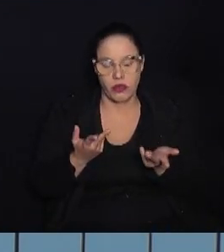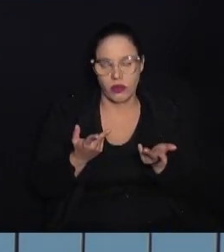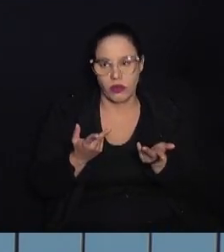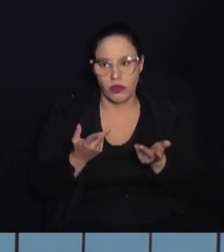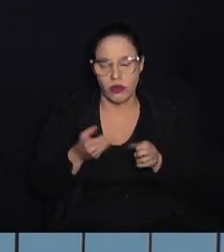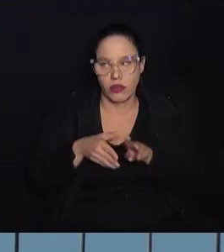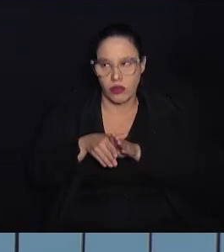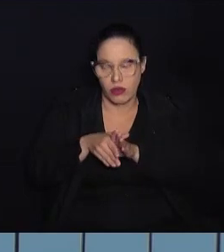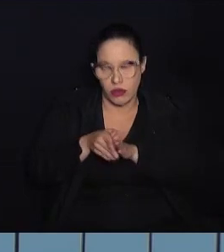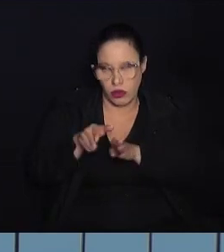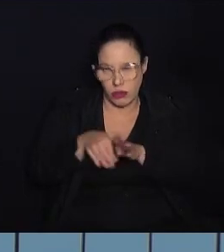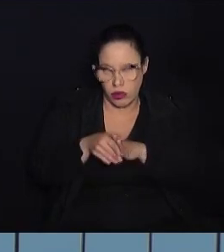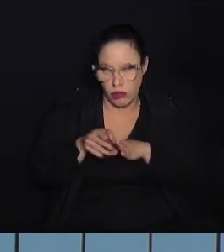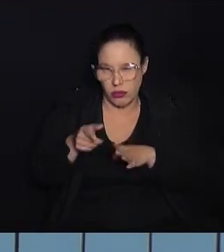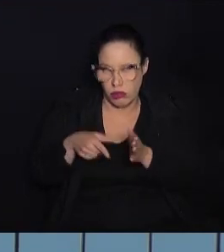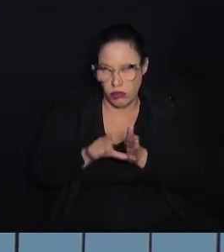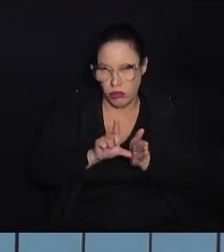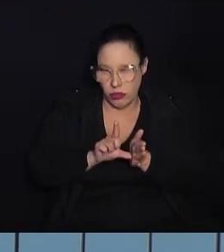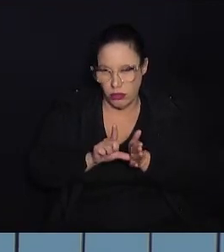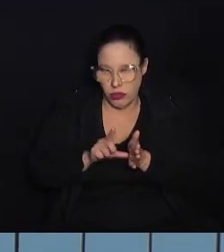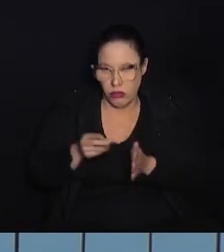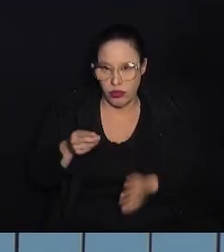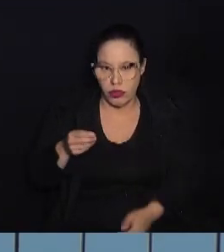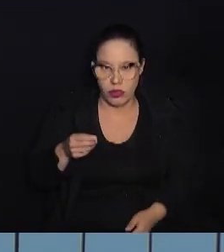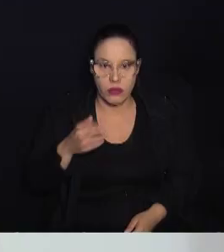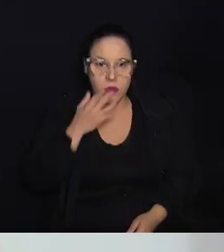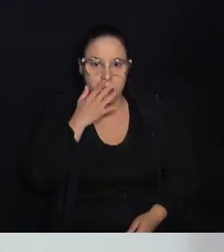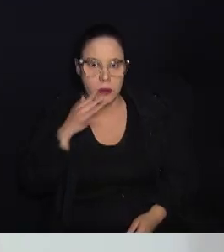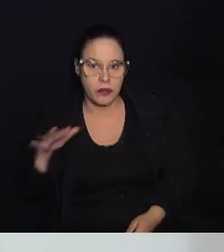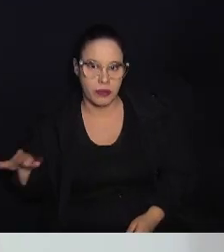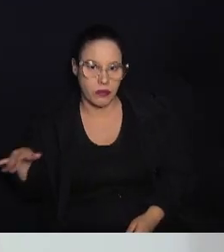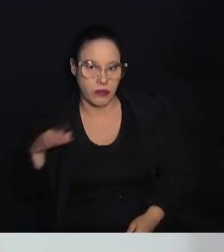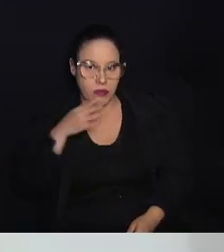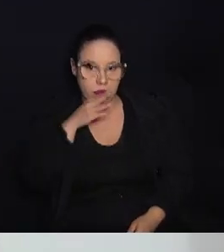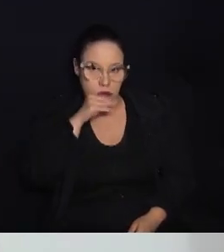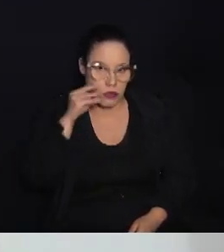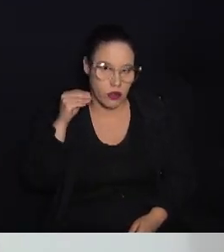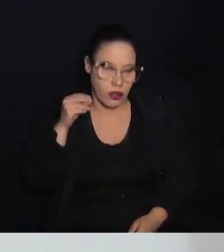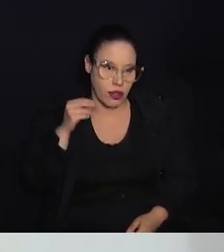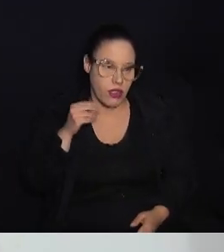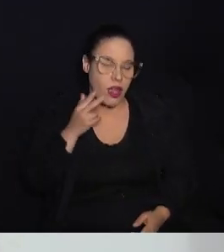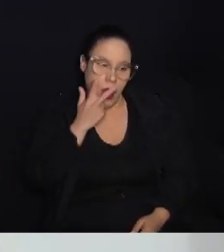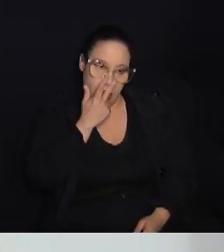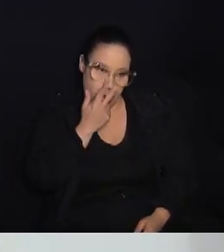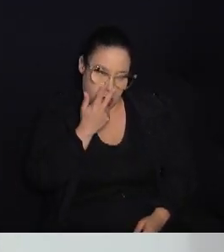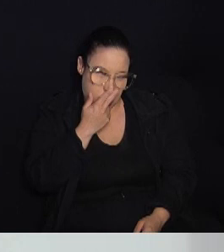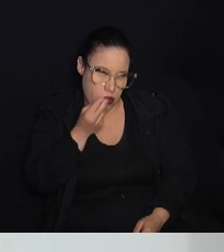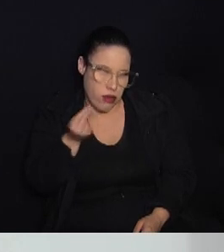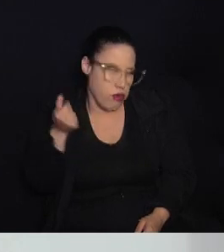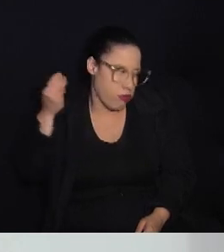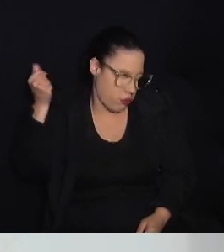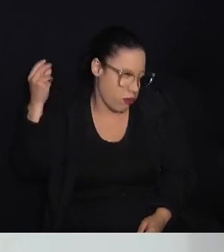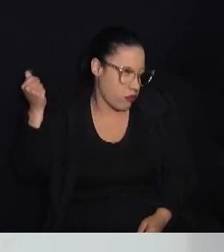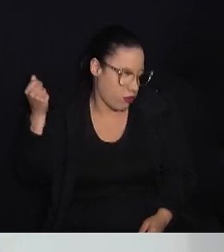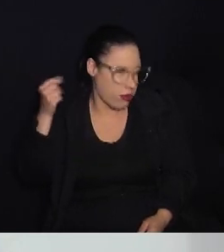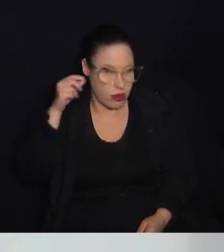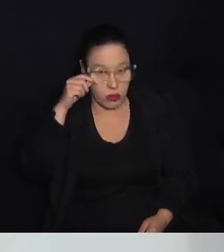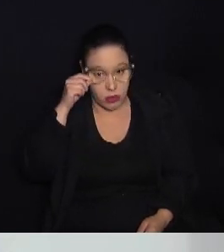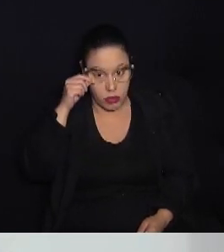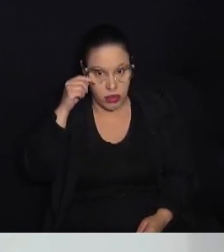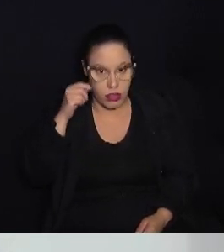né? A recomendação antiga, no caso? Para crianças e adolescentes, está parecida com a recomendação